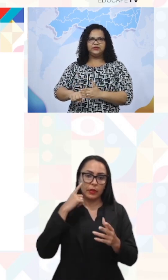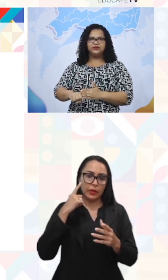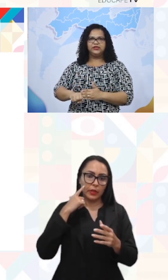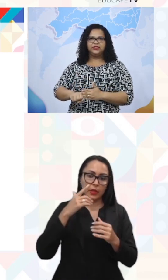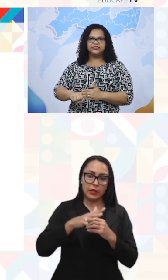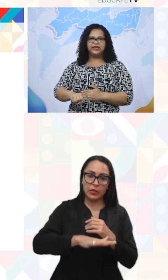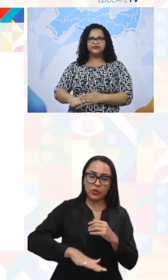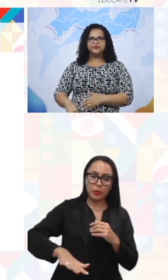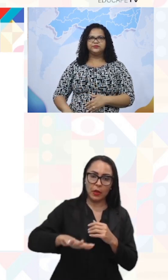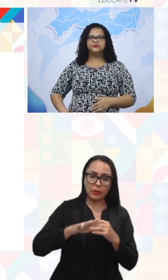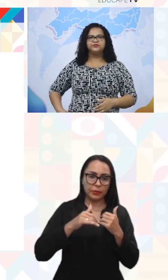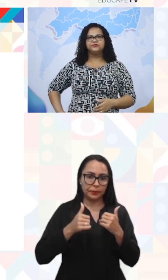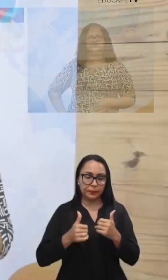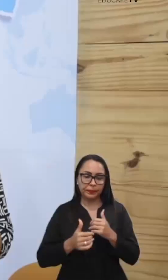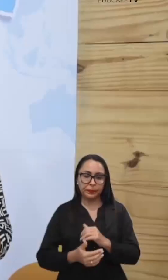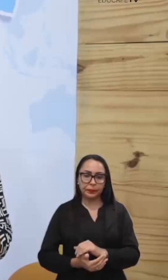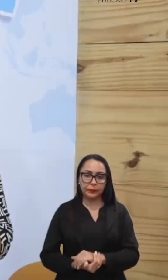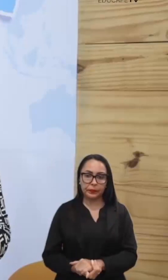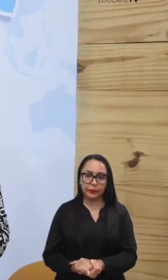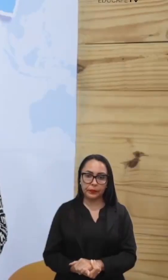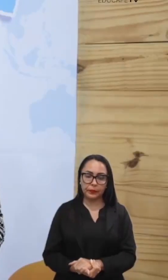aí, tá certo?